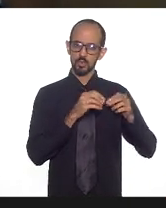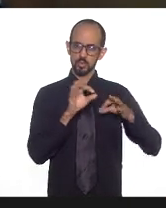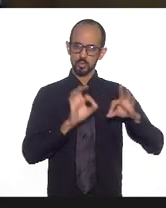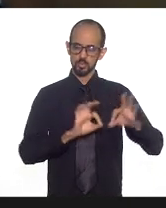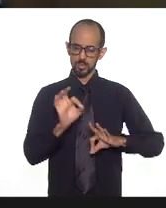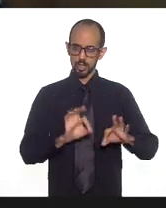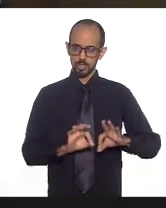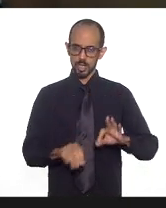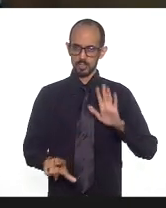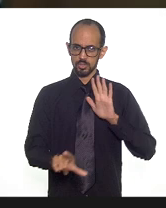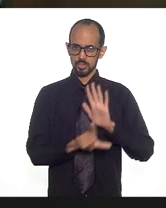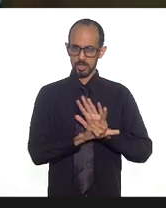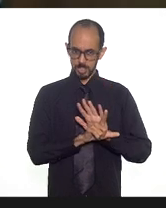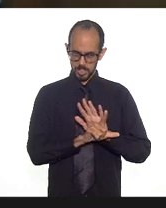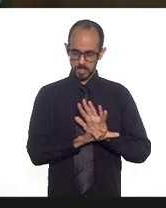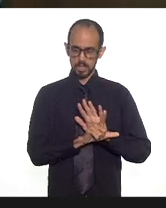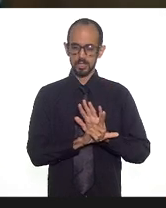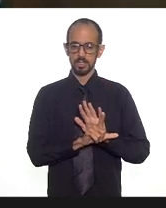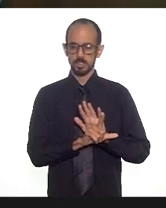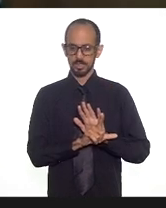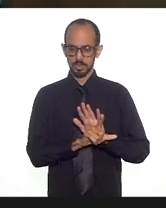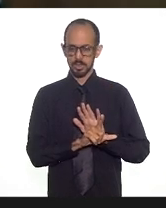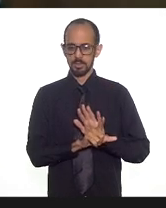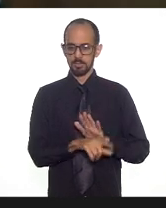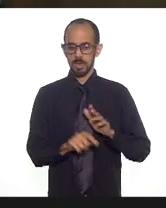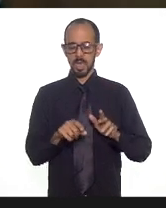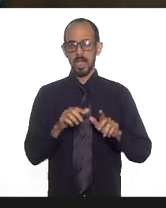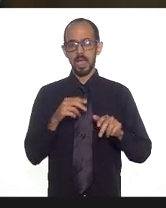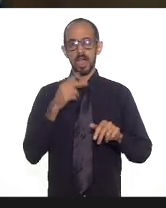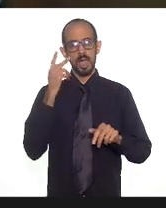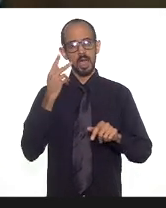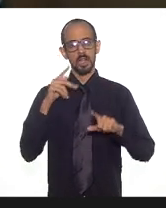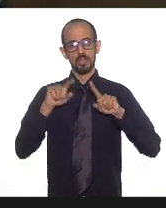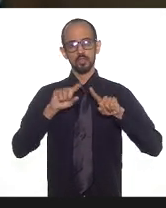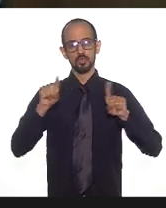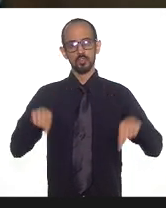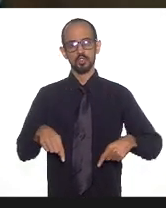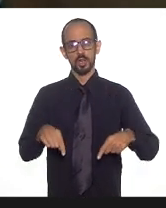para, enfim, para que os servidores tenham